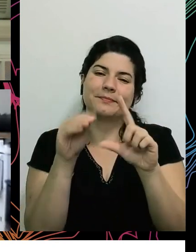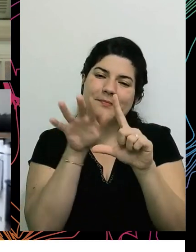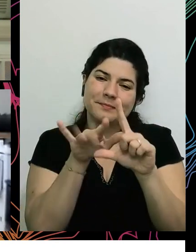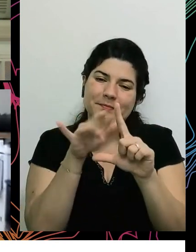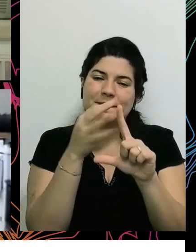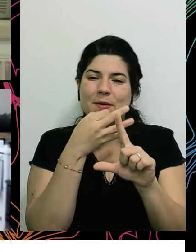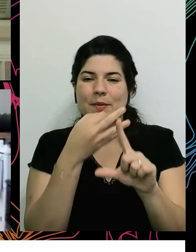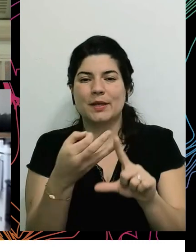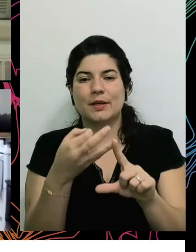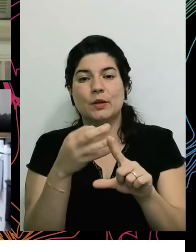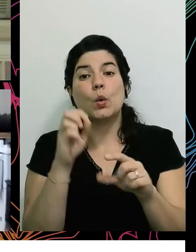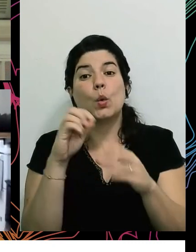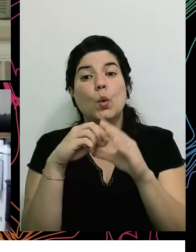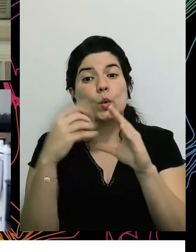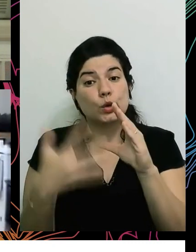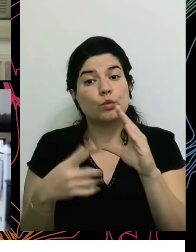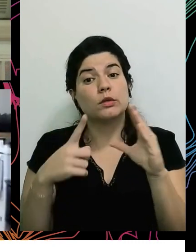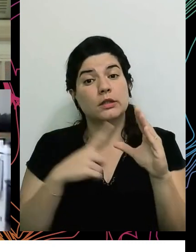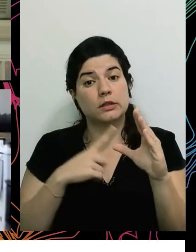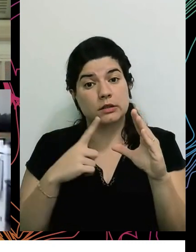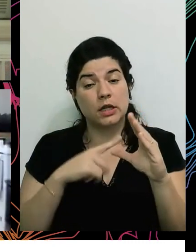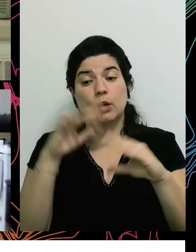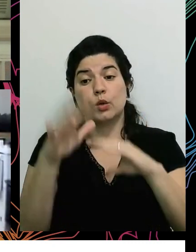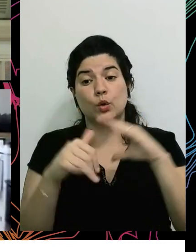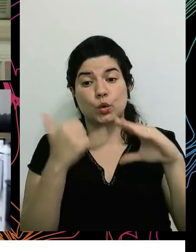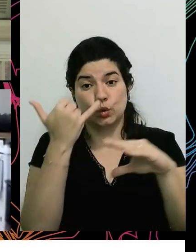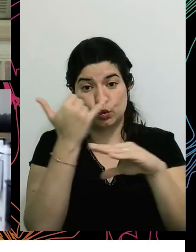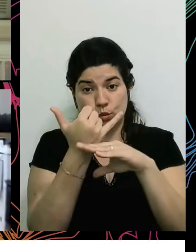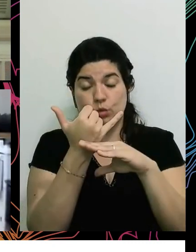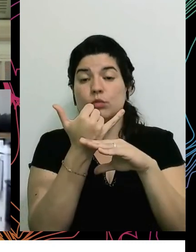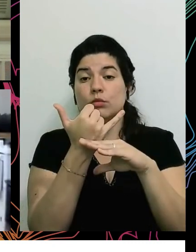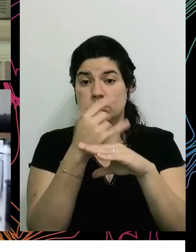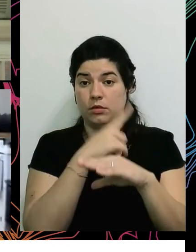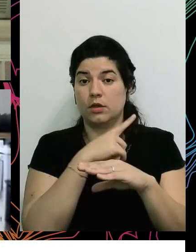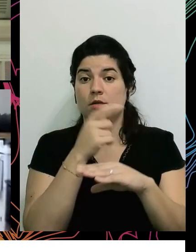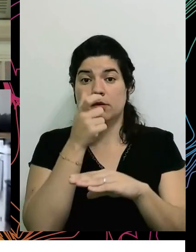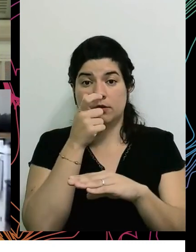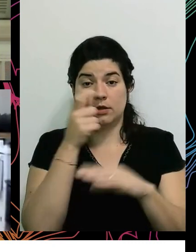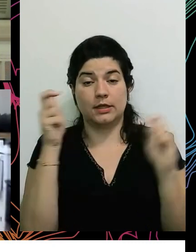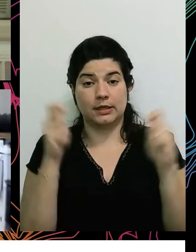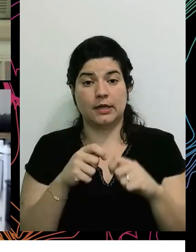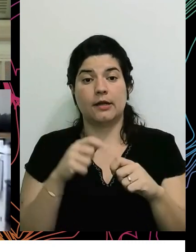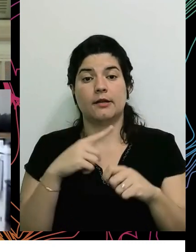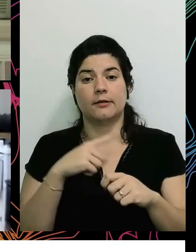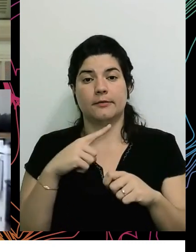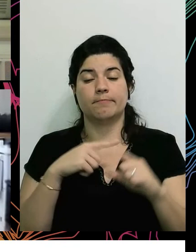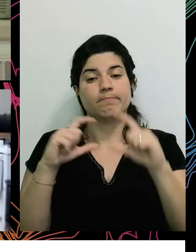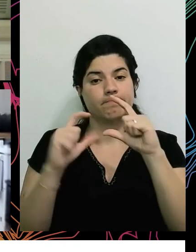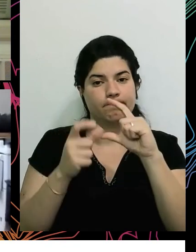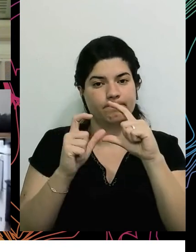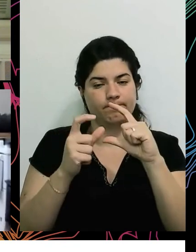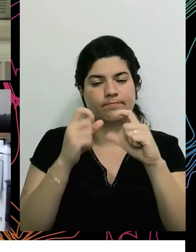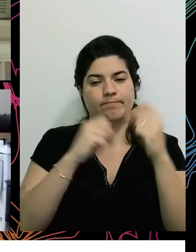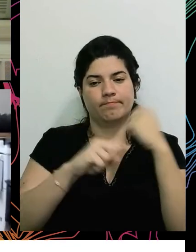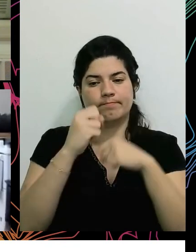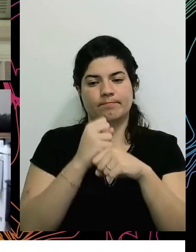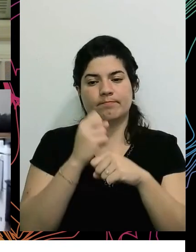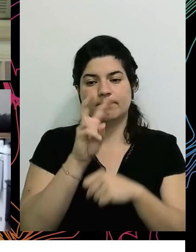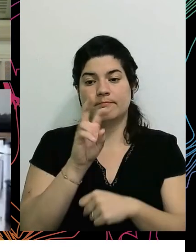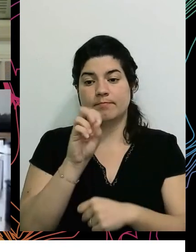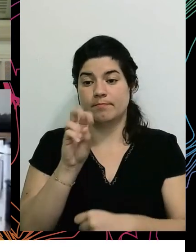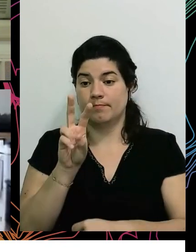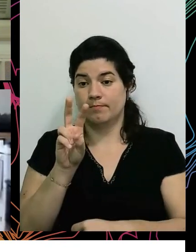nosso conteúdo está disponível na playlist do canal do Instituto Ethos, escrito Conferência Ethos 2021, então podem entrar